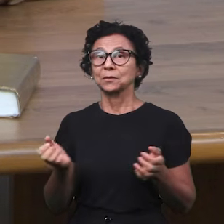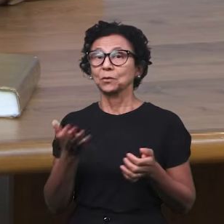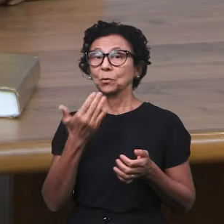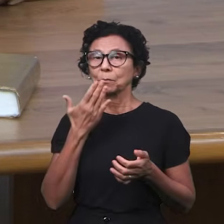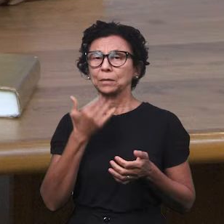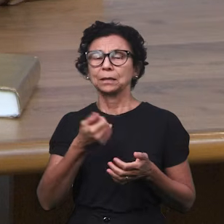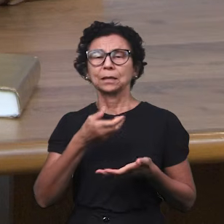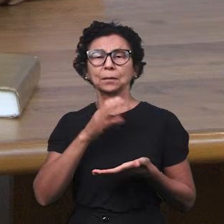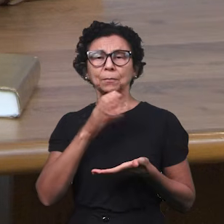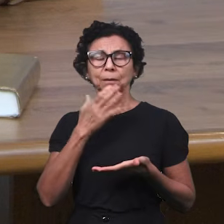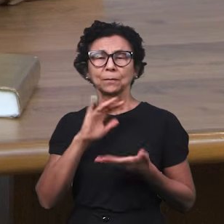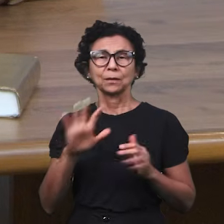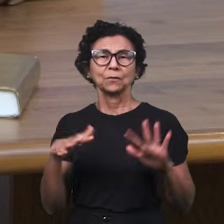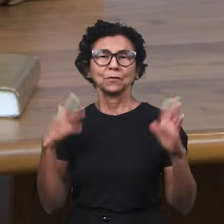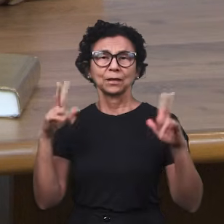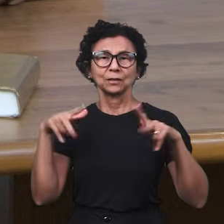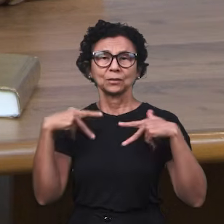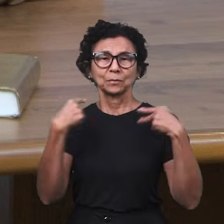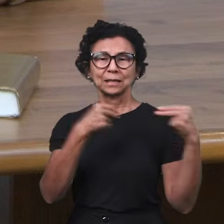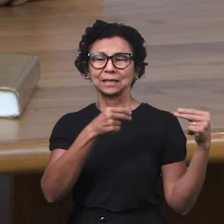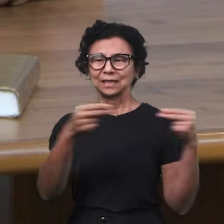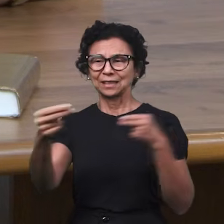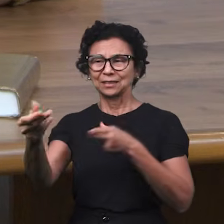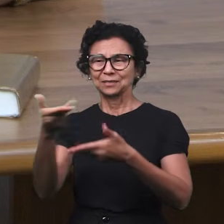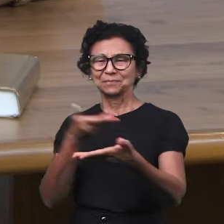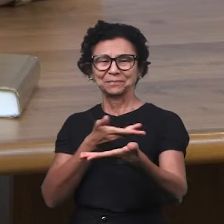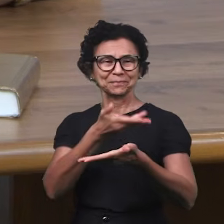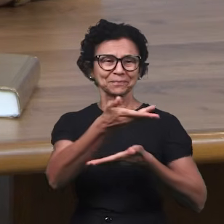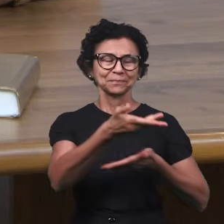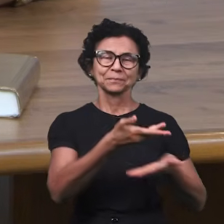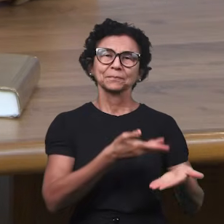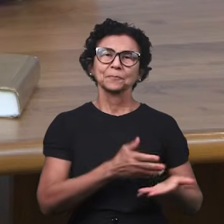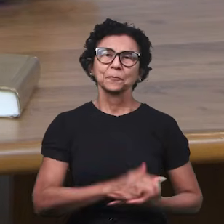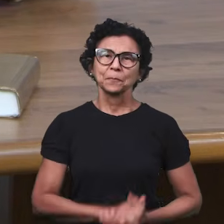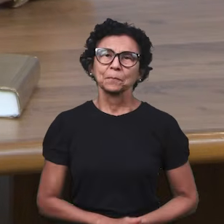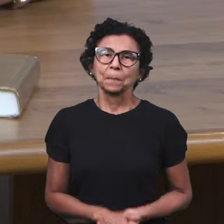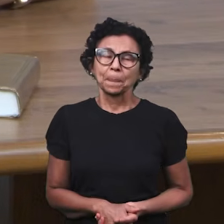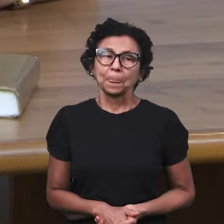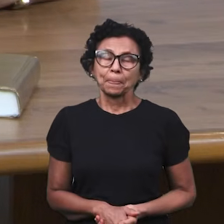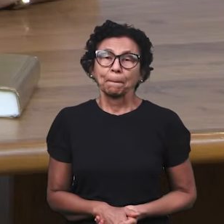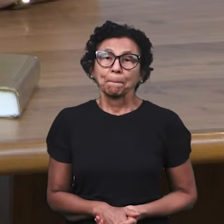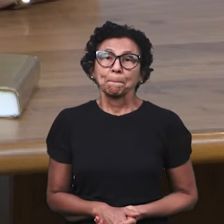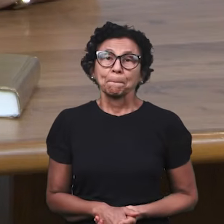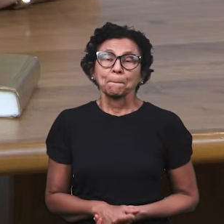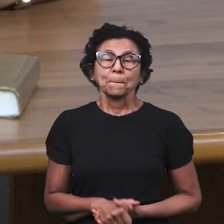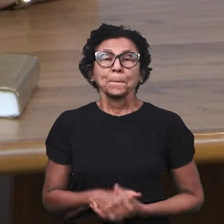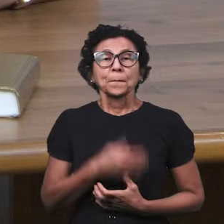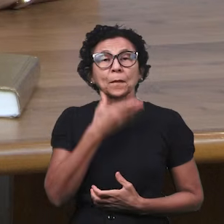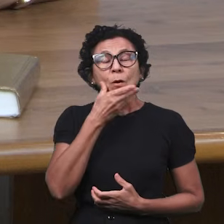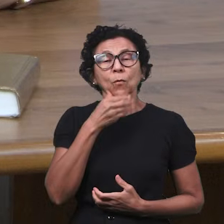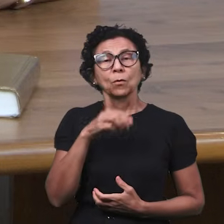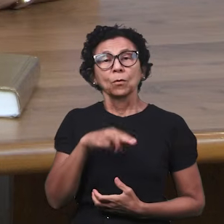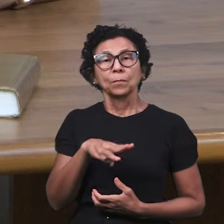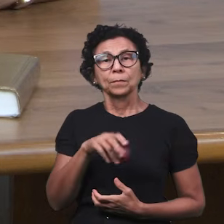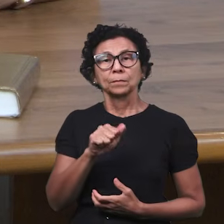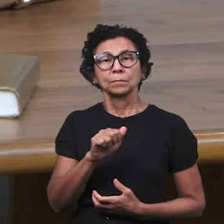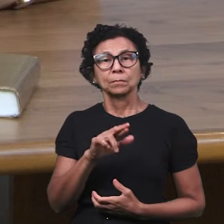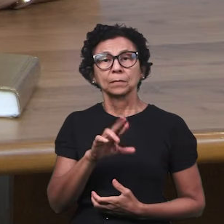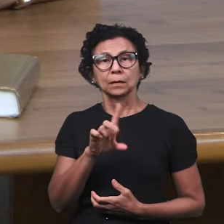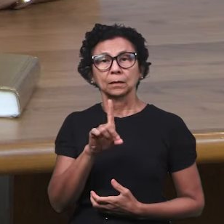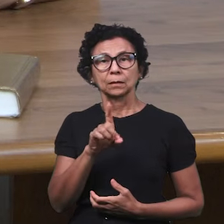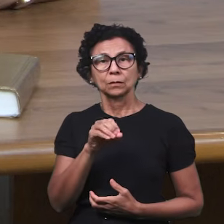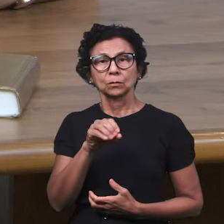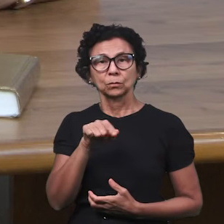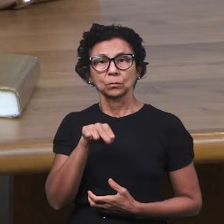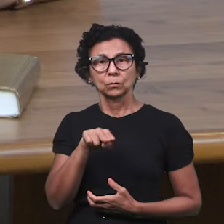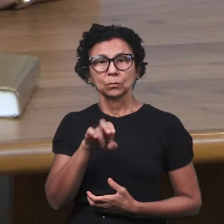de mandarem presentes uns aos outros. E Mardoqueu escreveu estas coisas e